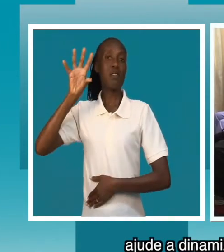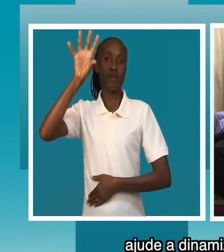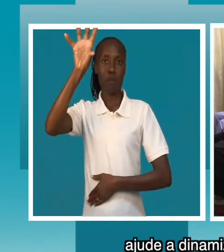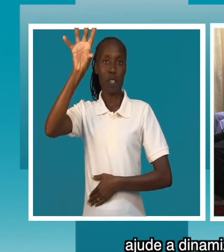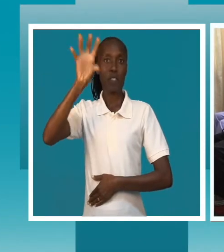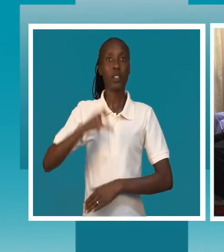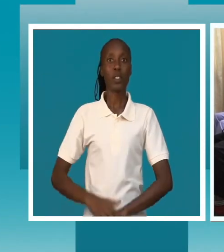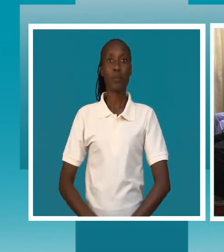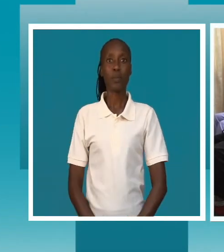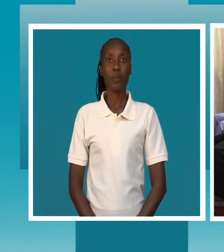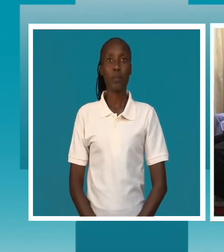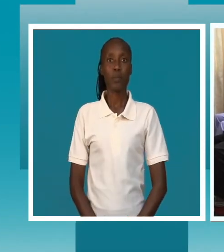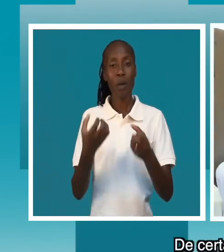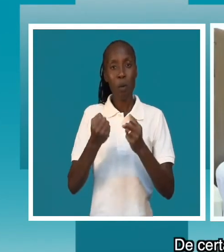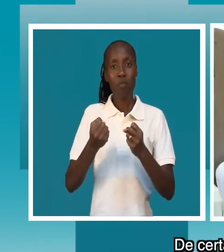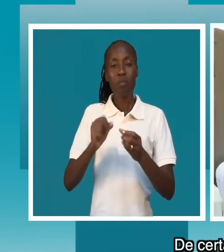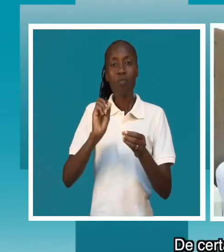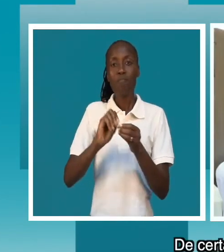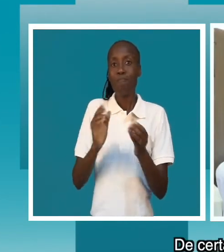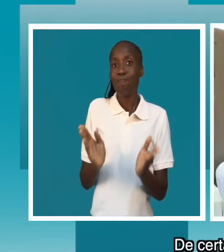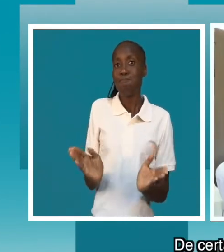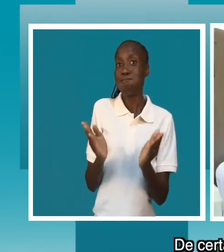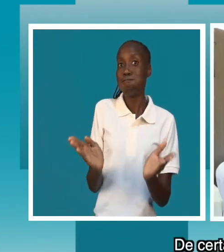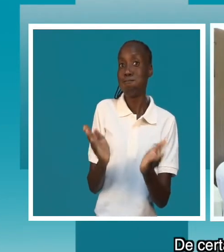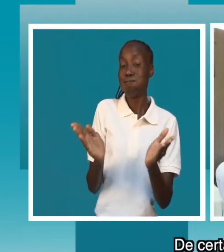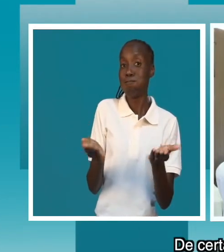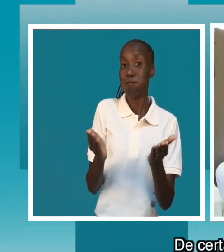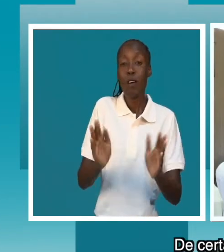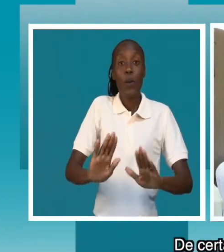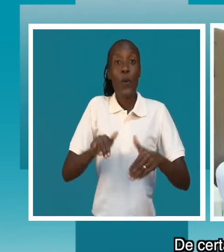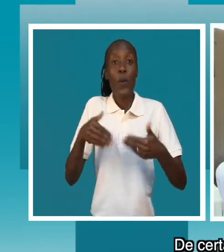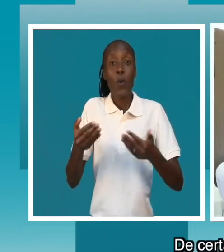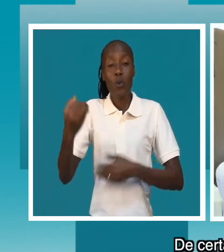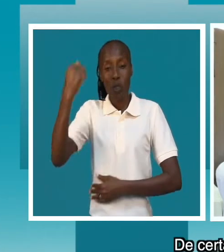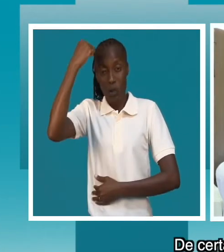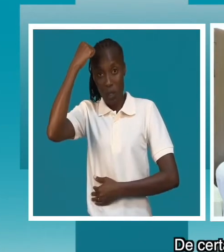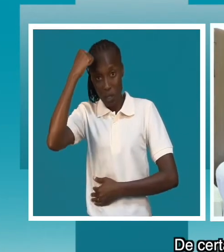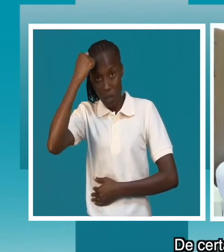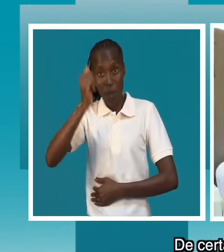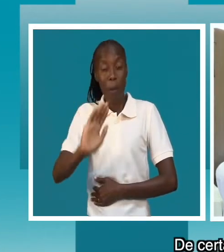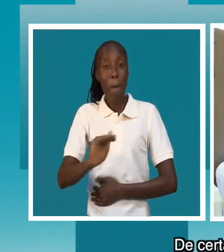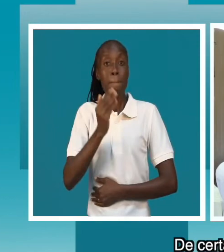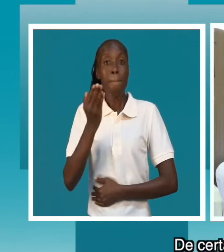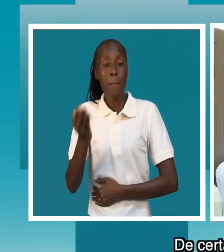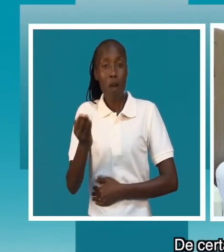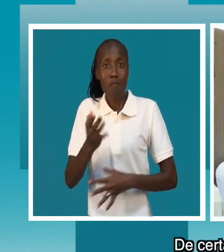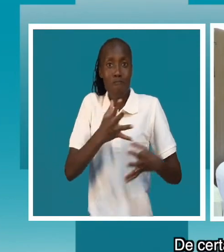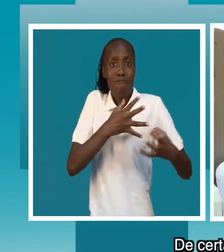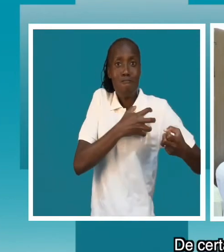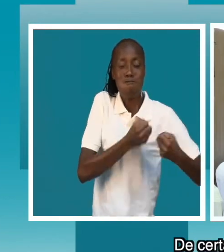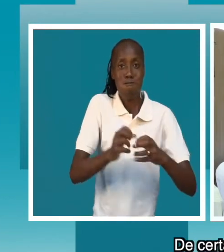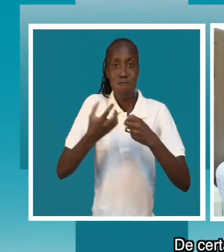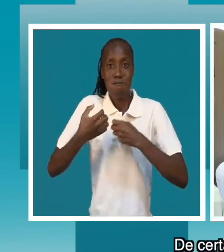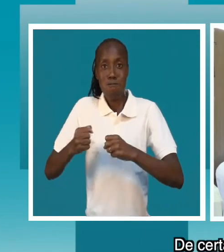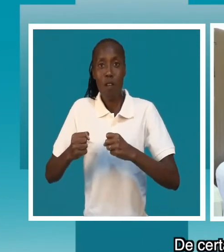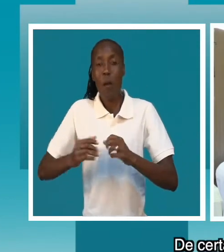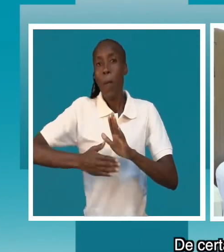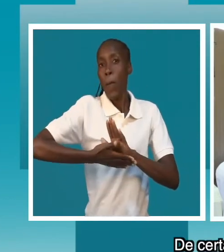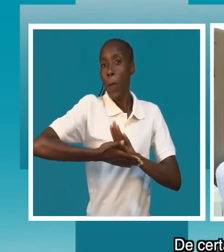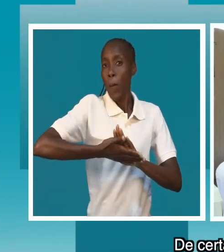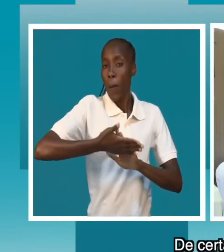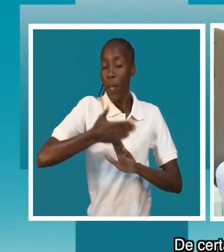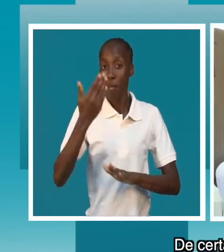adaptado no país. De certa forma, vai galvanizar aquilo que são os conhecimentos para uma